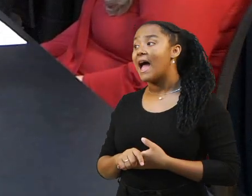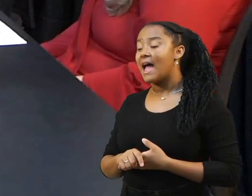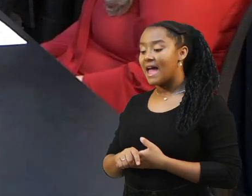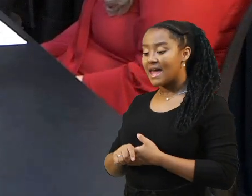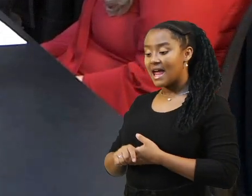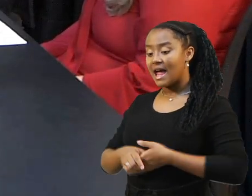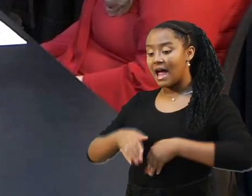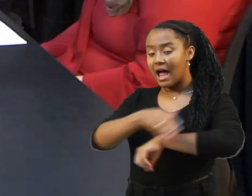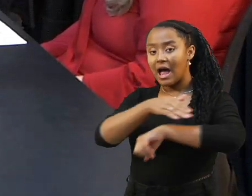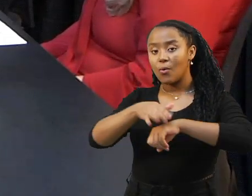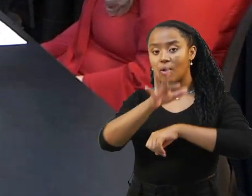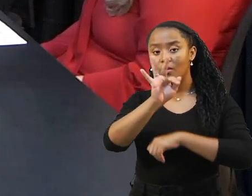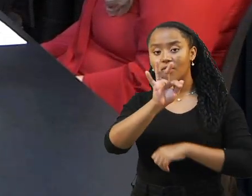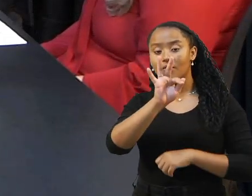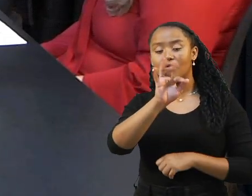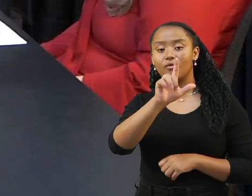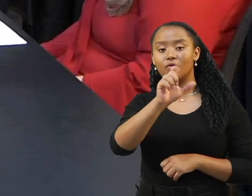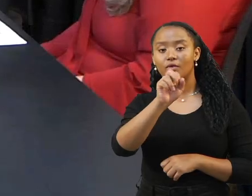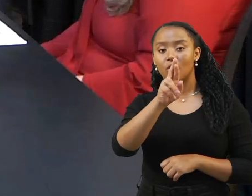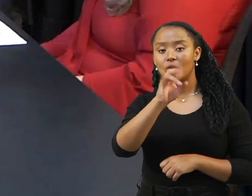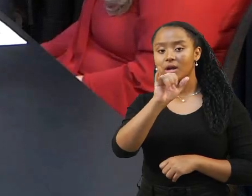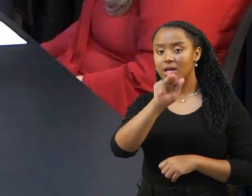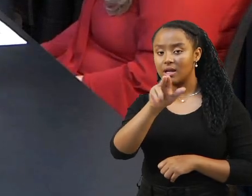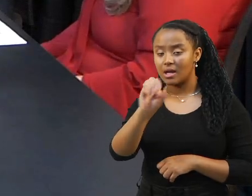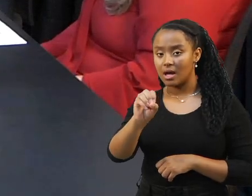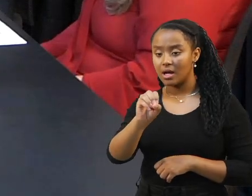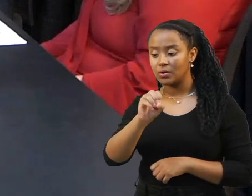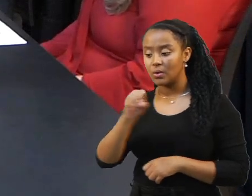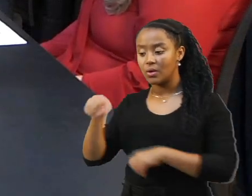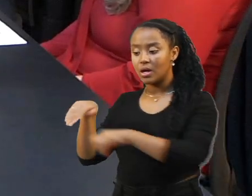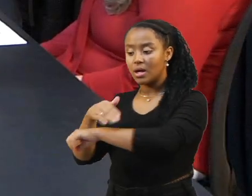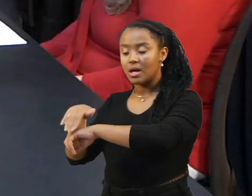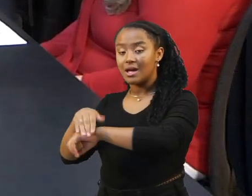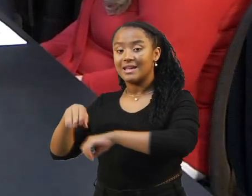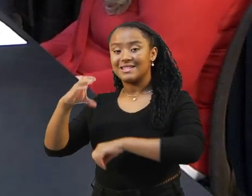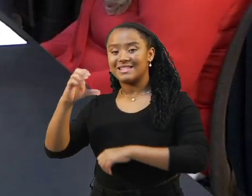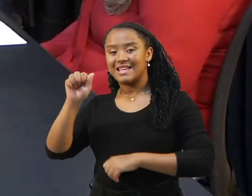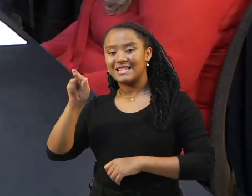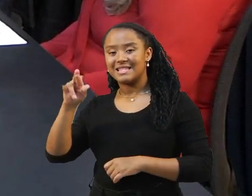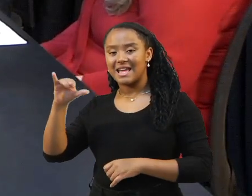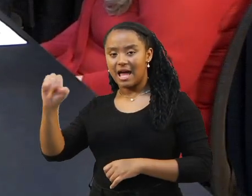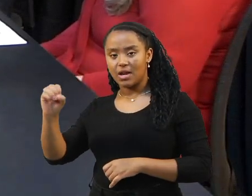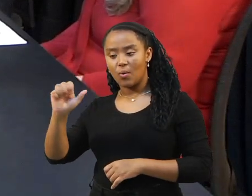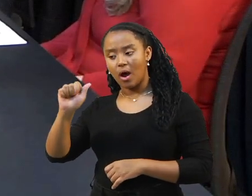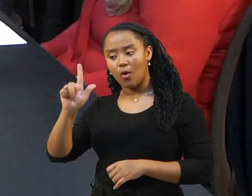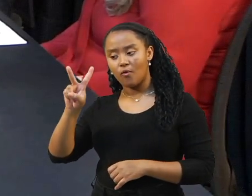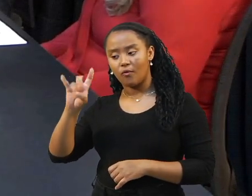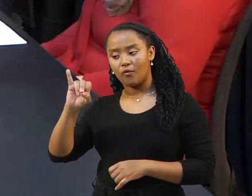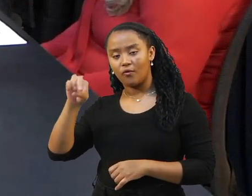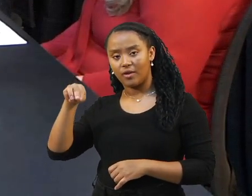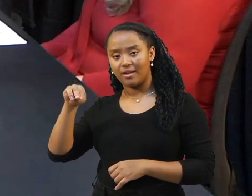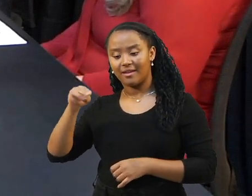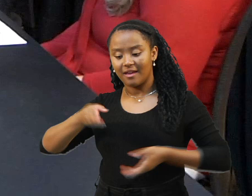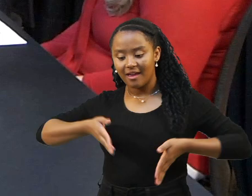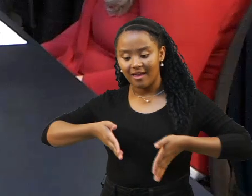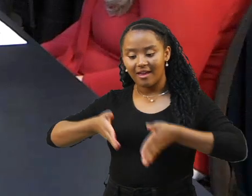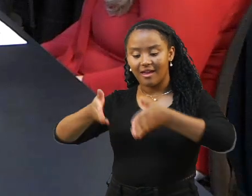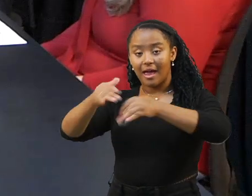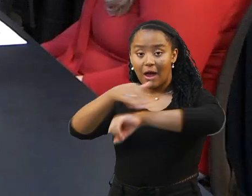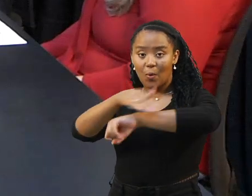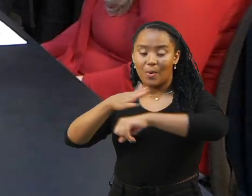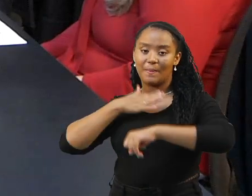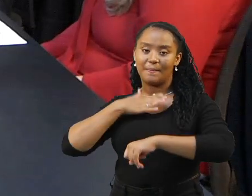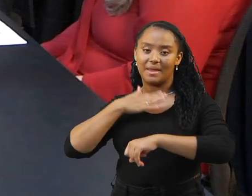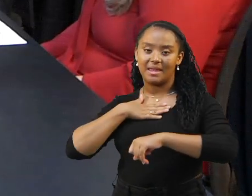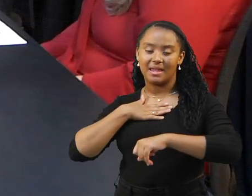Floriano Peixoto e a Cesar Alvim. Central mesmo. Hoje ali é Aparecida mesmo. Em frente onde era um